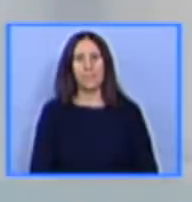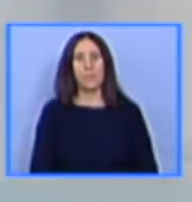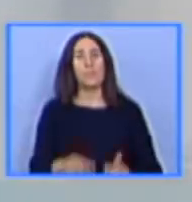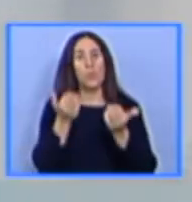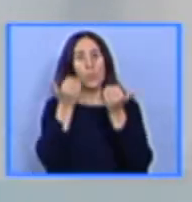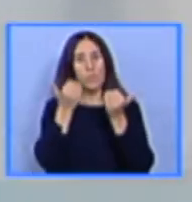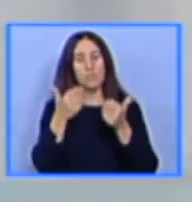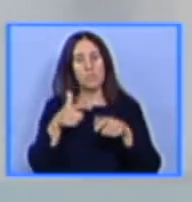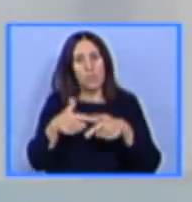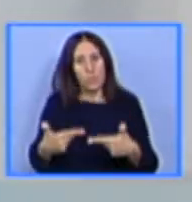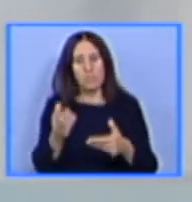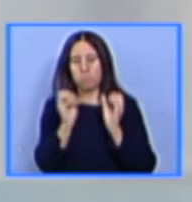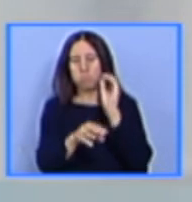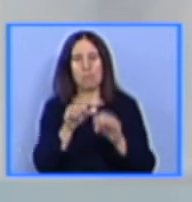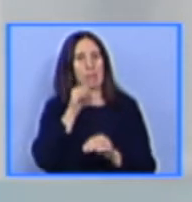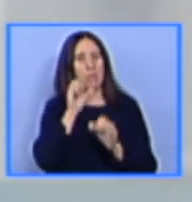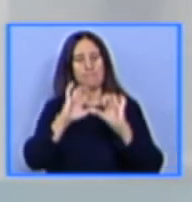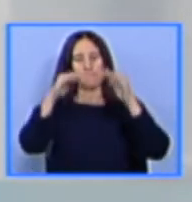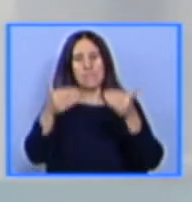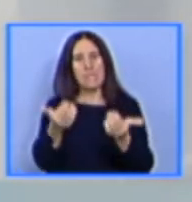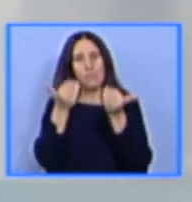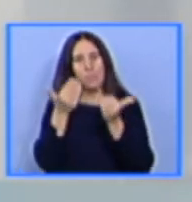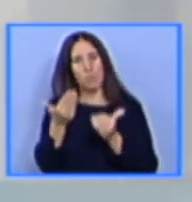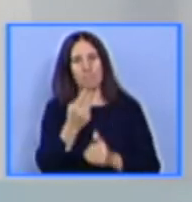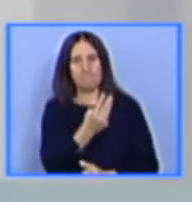Notícias que atualizamos permanentemente no portal informativo